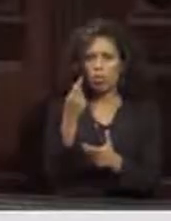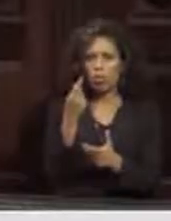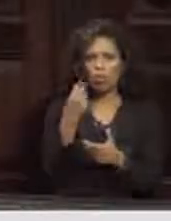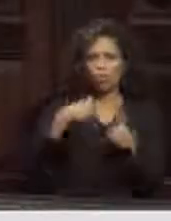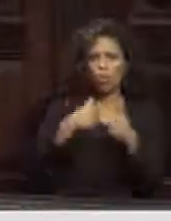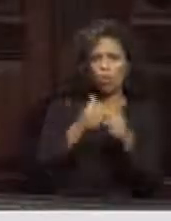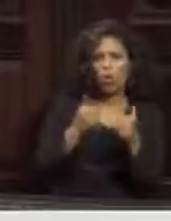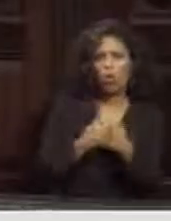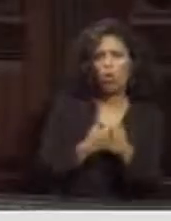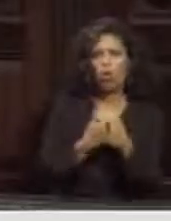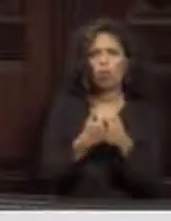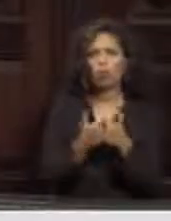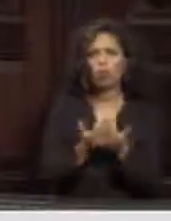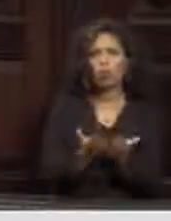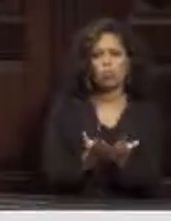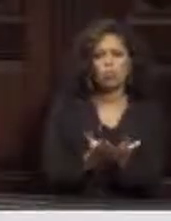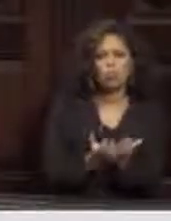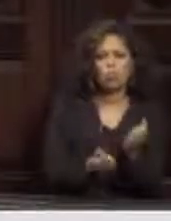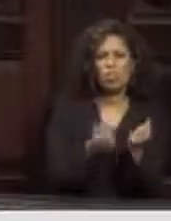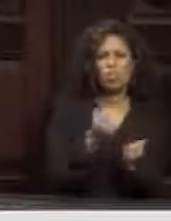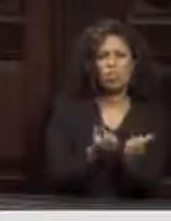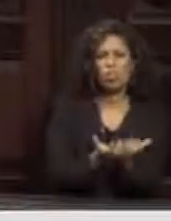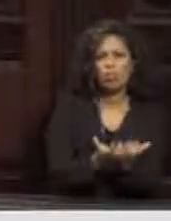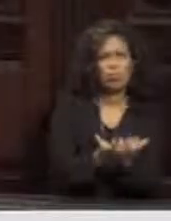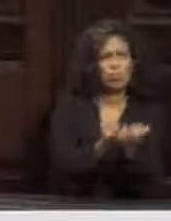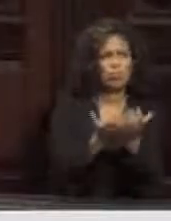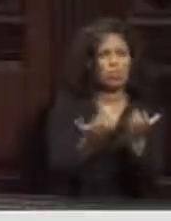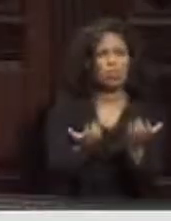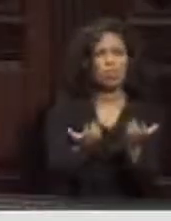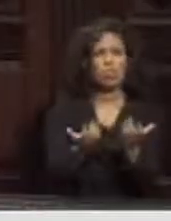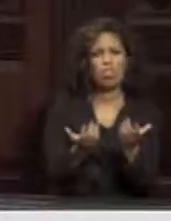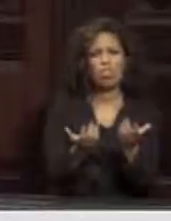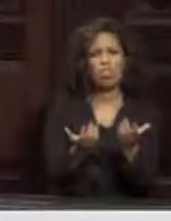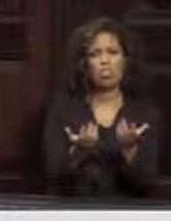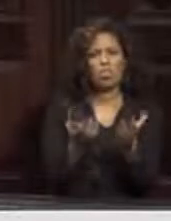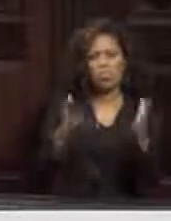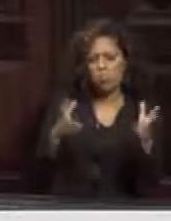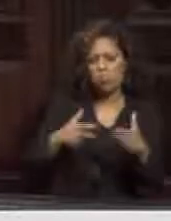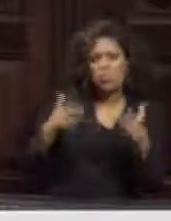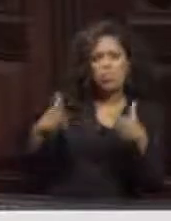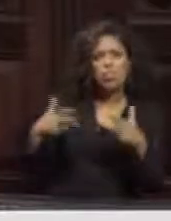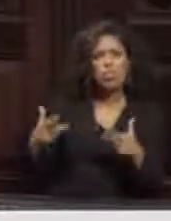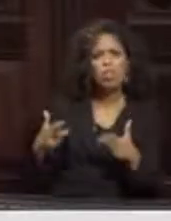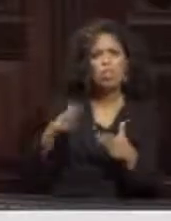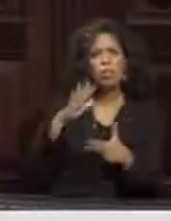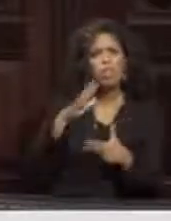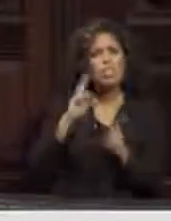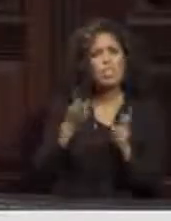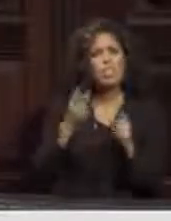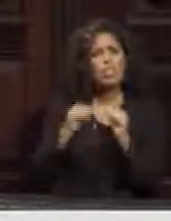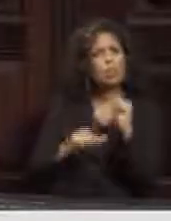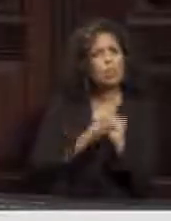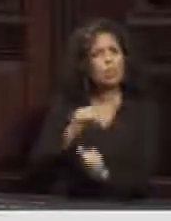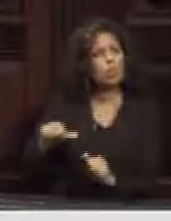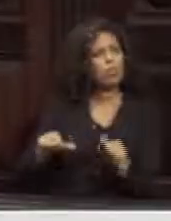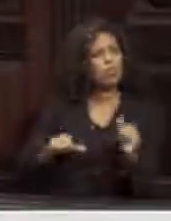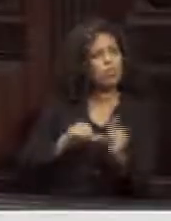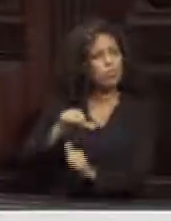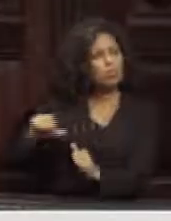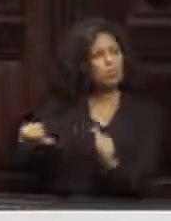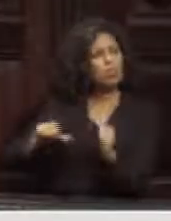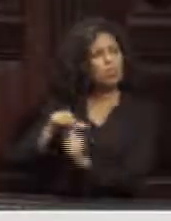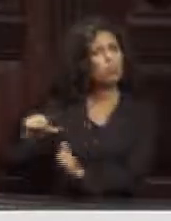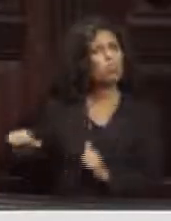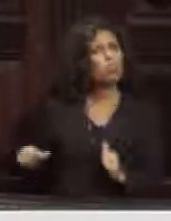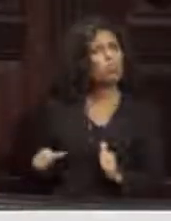quer mudar o critério de reajuste das tarifas dos ônibus intermunicipais, deixando de corrigir por um indicador